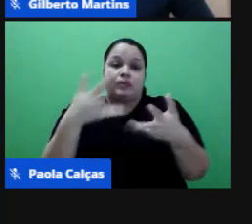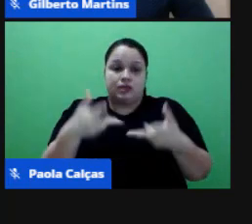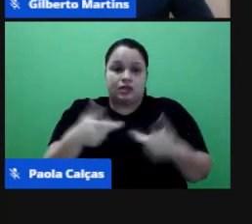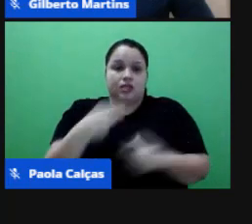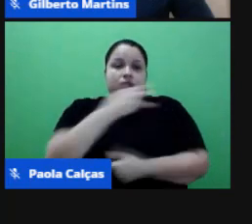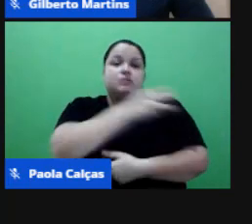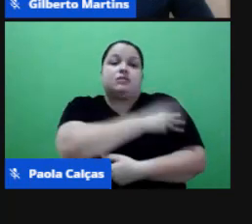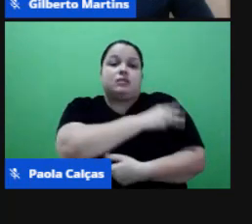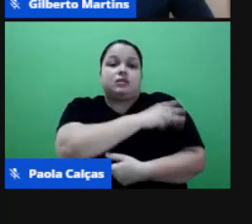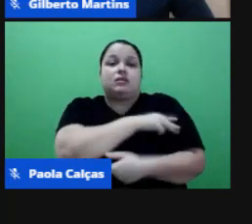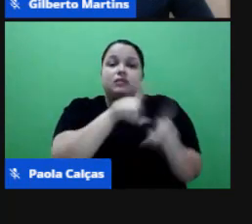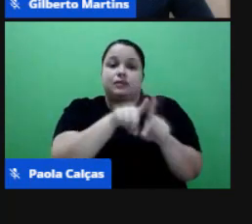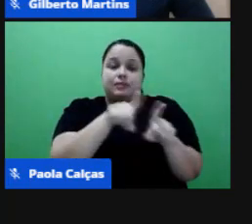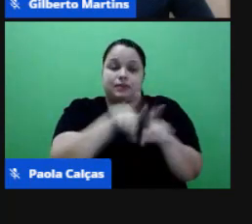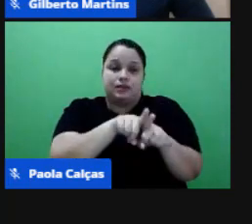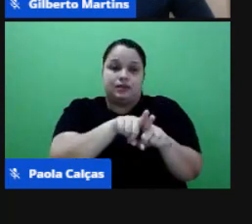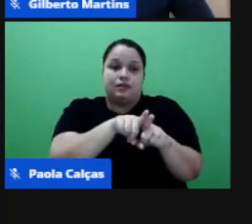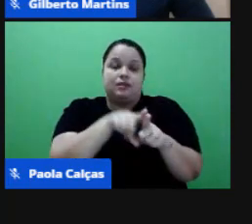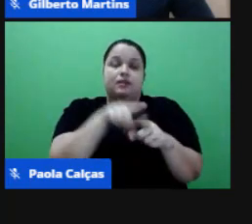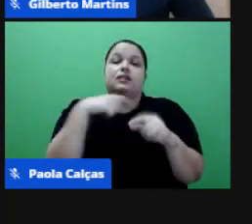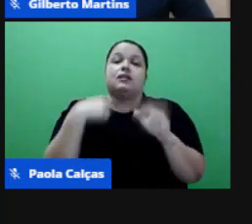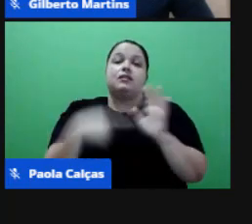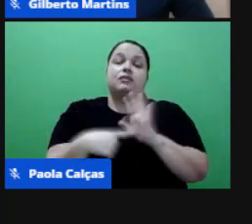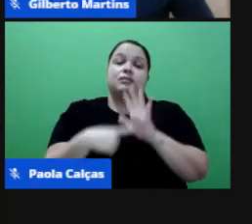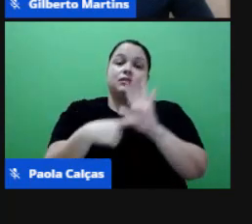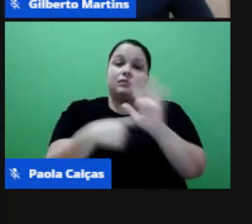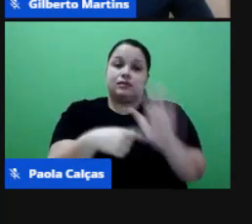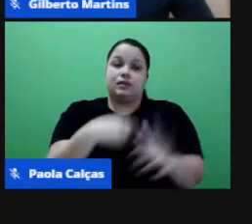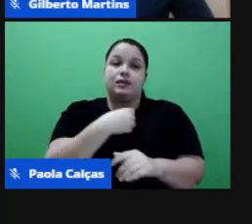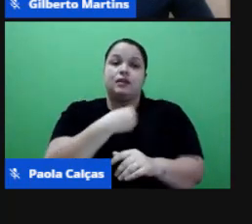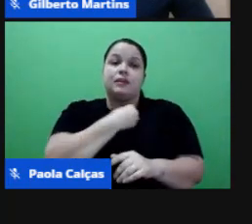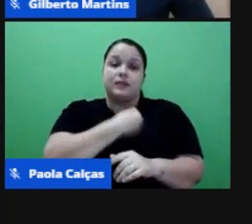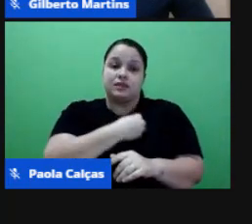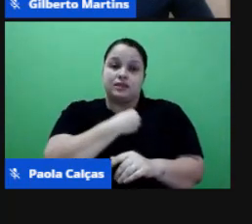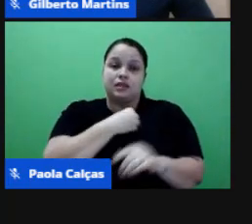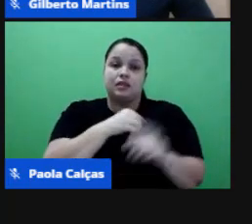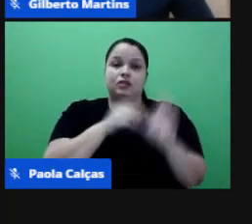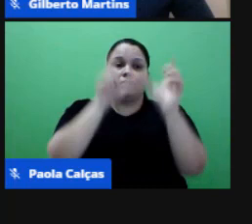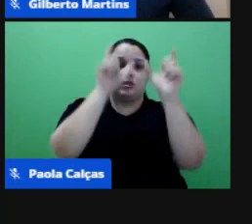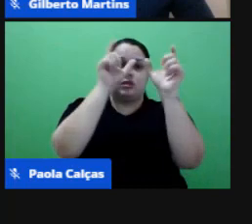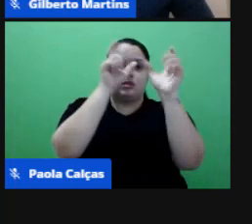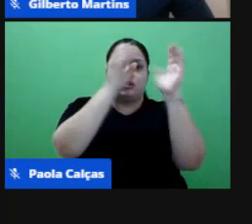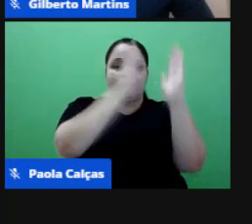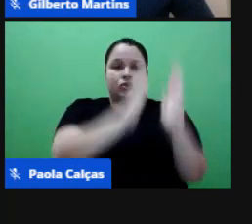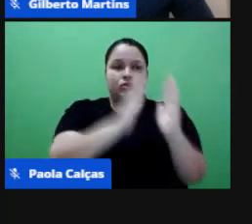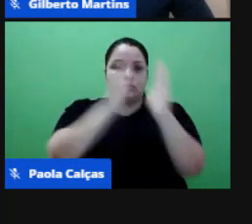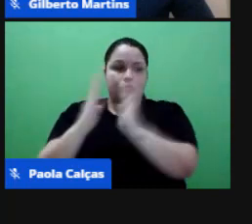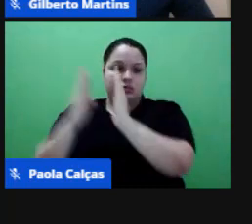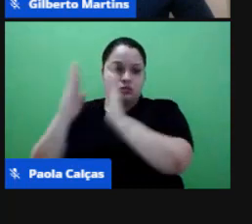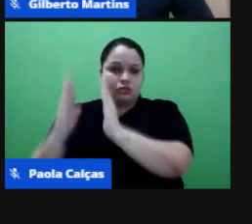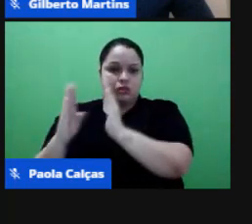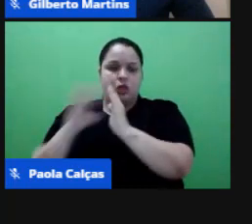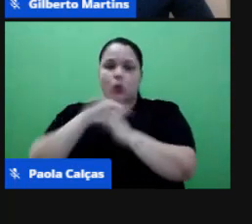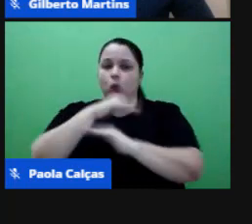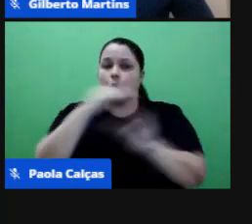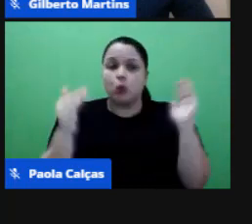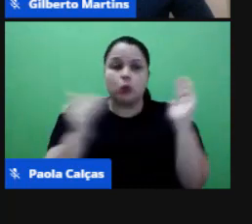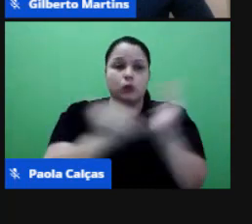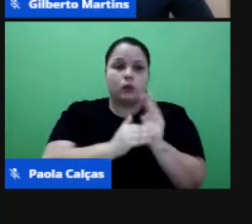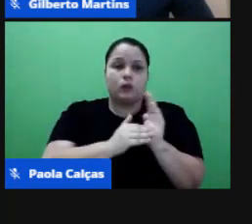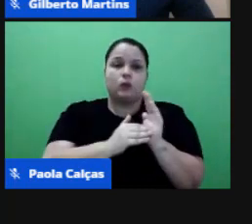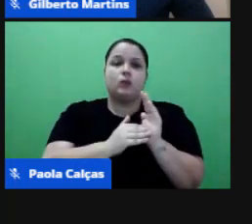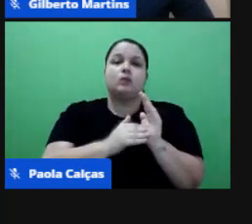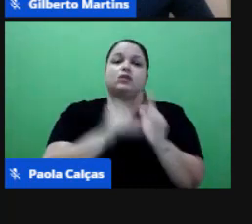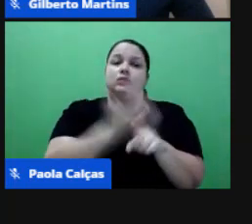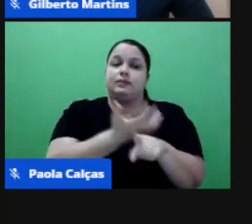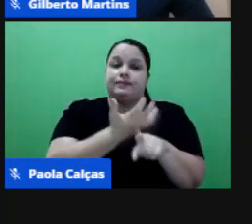ano, eles estarão presentes na estrutura de todos os componentes curriculares. Mas é importante